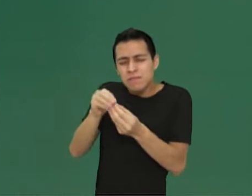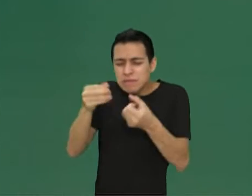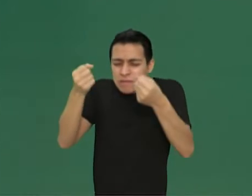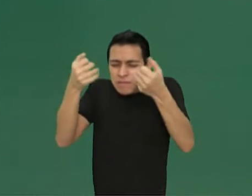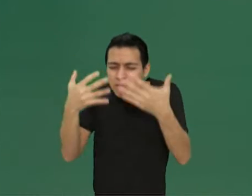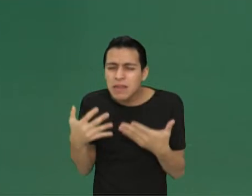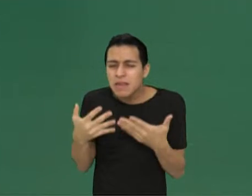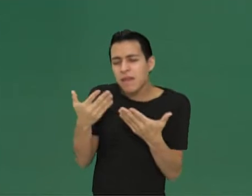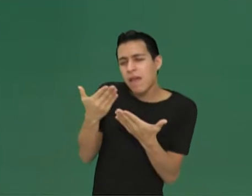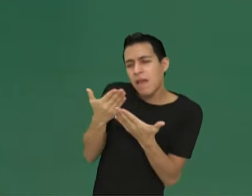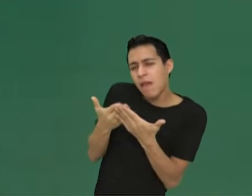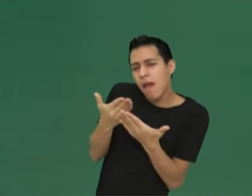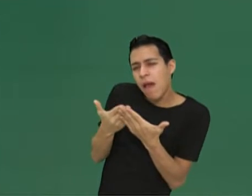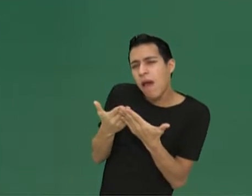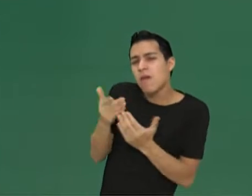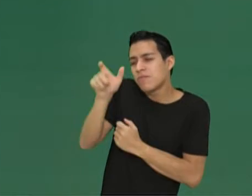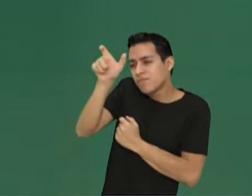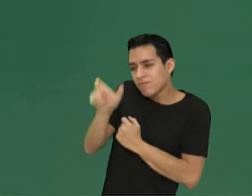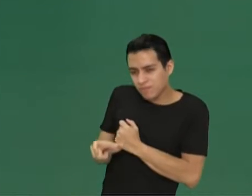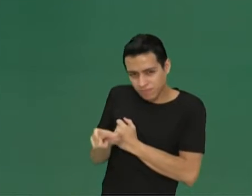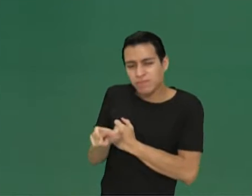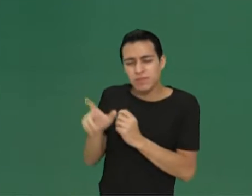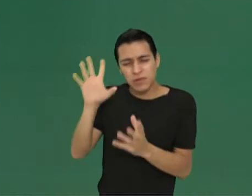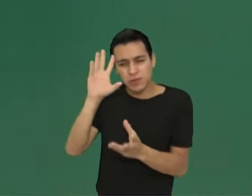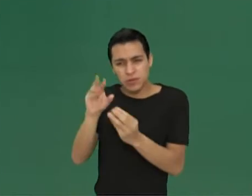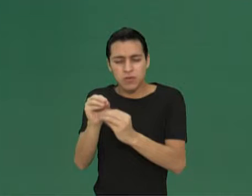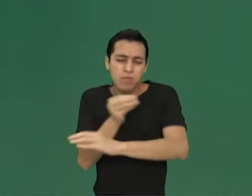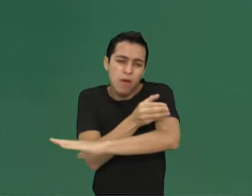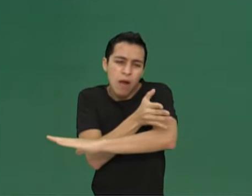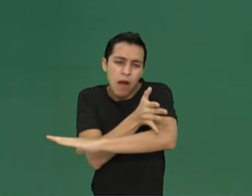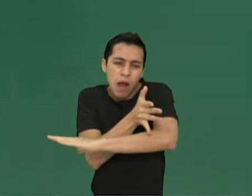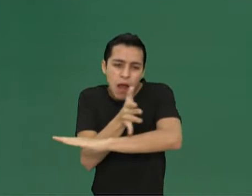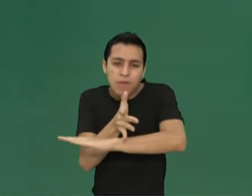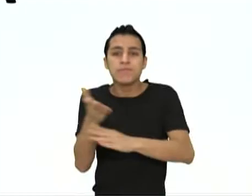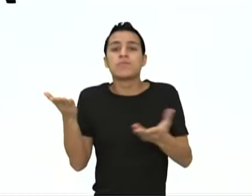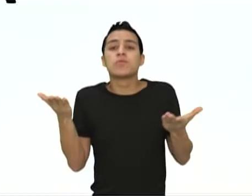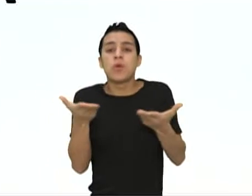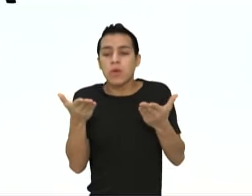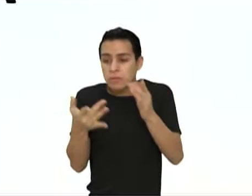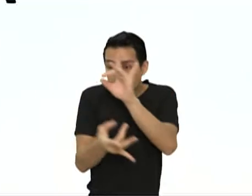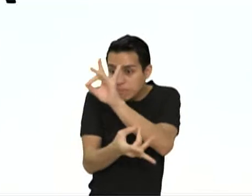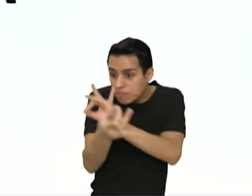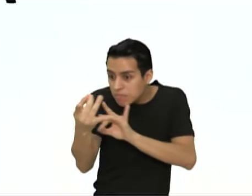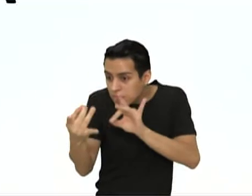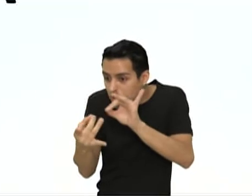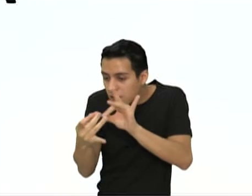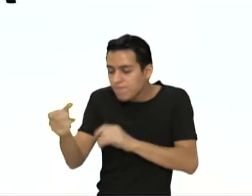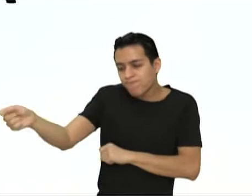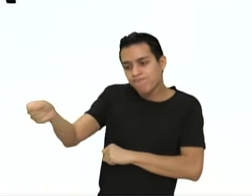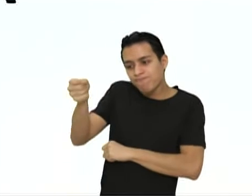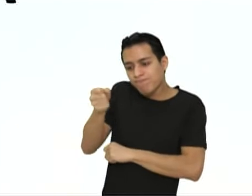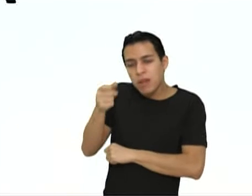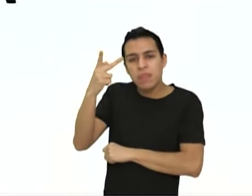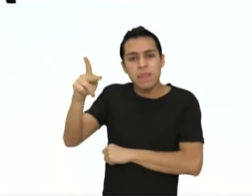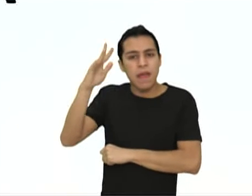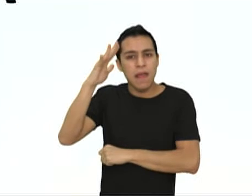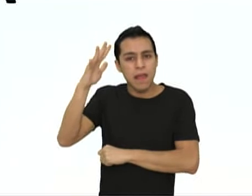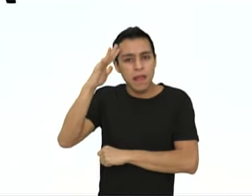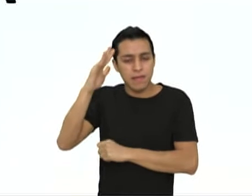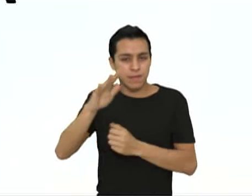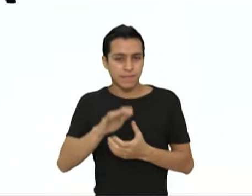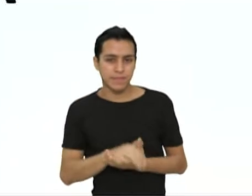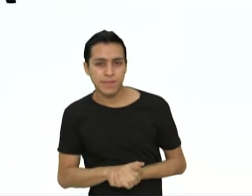um resumo, né, da filosofia medieval, e hoje, né, especificamente, iremos trabalhar a filosofia deste